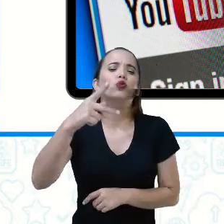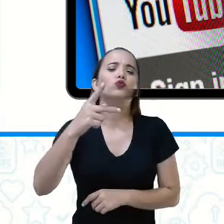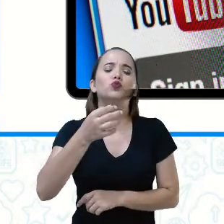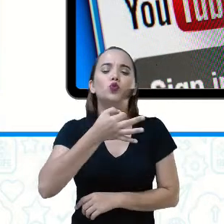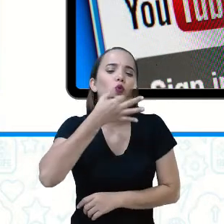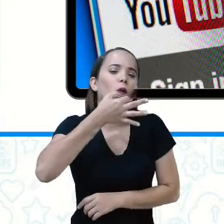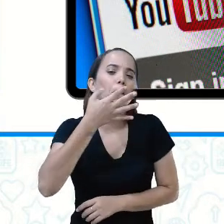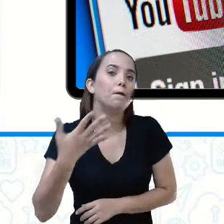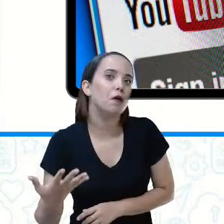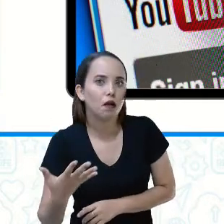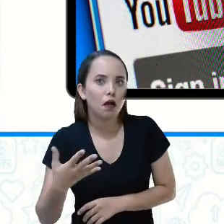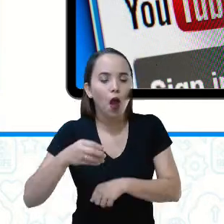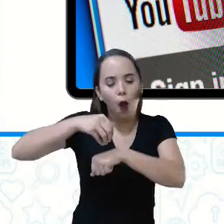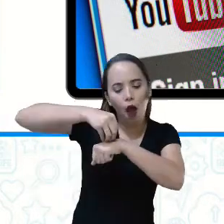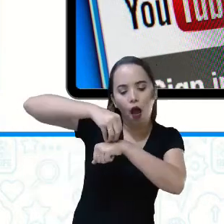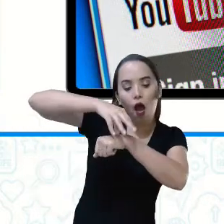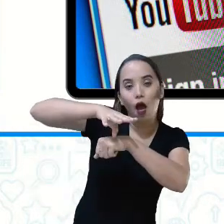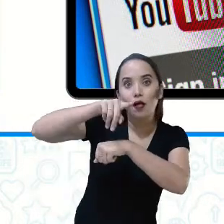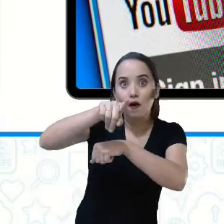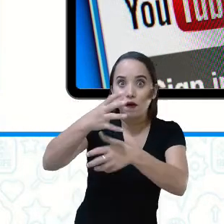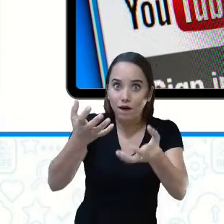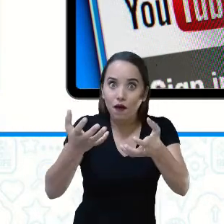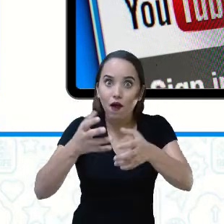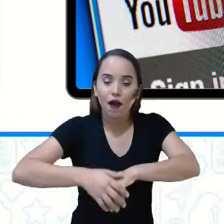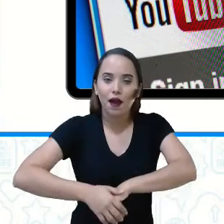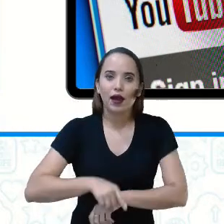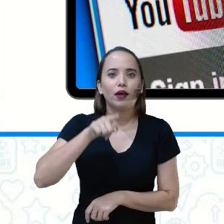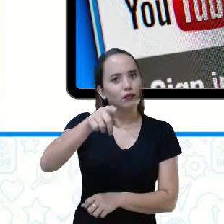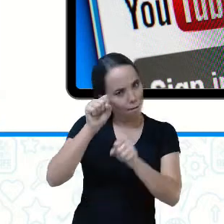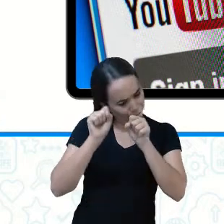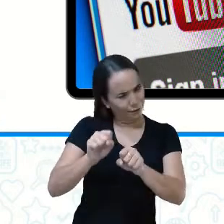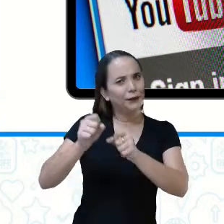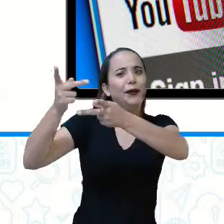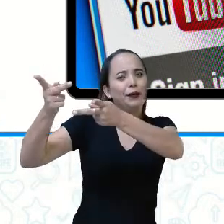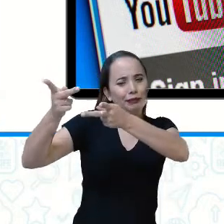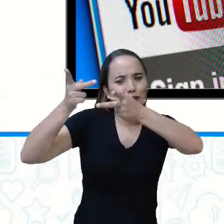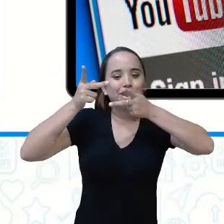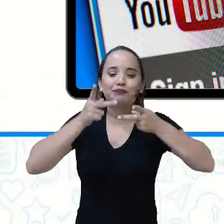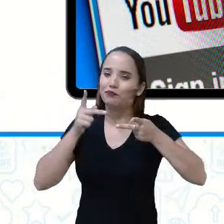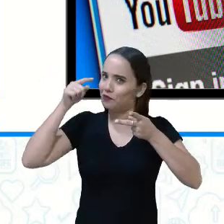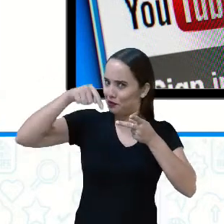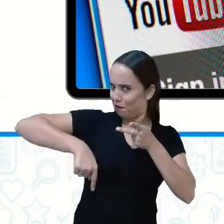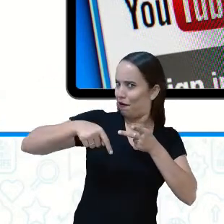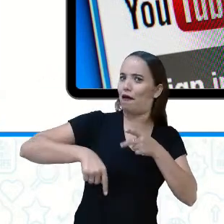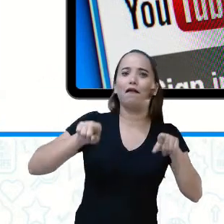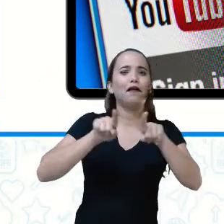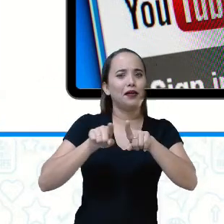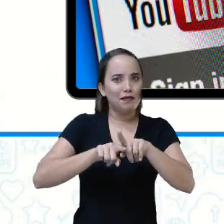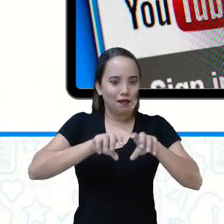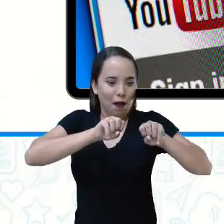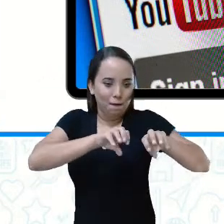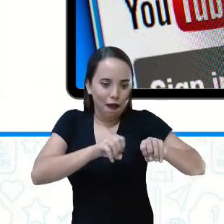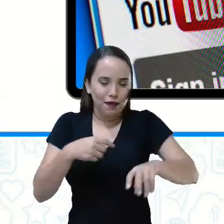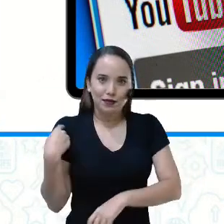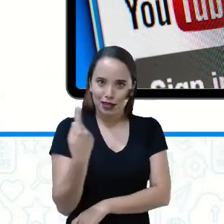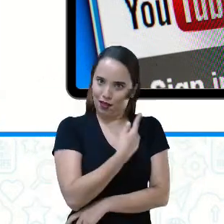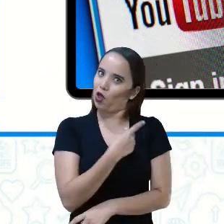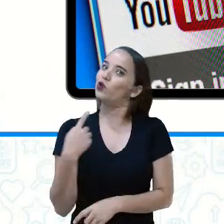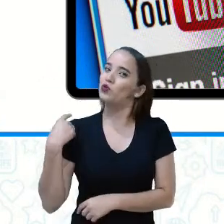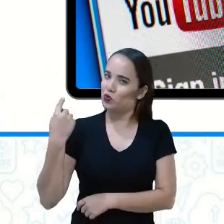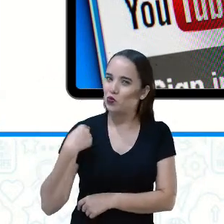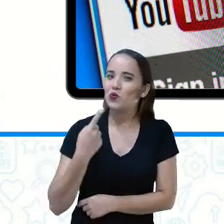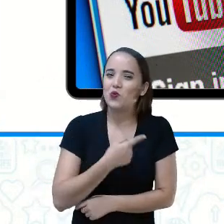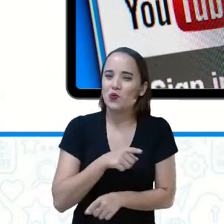sugestões. Bom, se você quiser nos visitar, dar uma aula aqui junto com a gente, seria muito interessante também. Então, deixo aqui